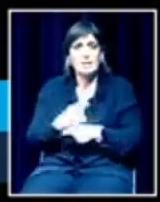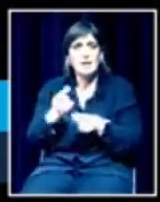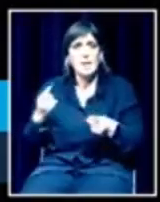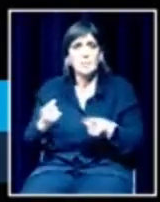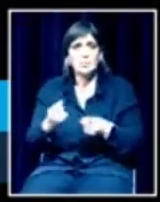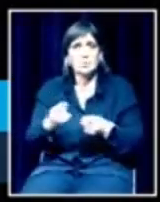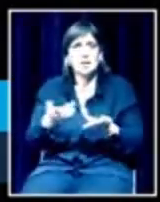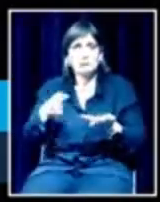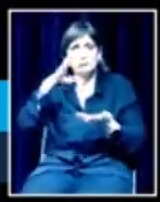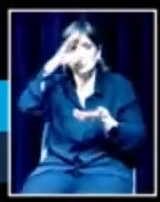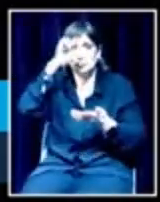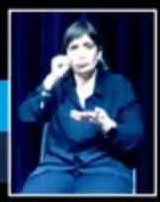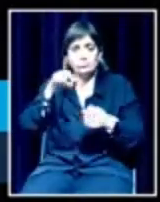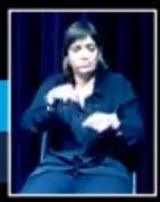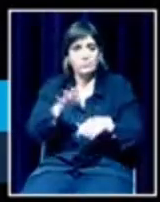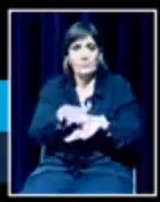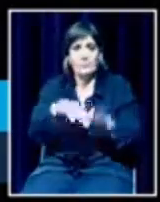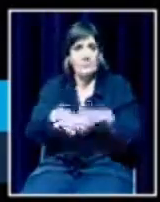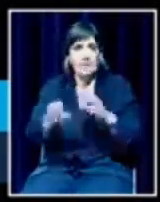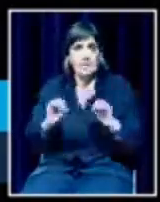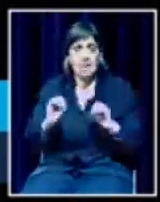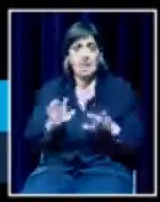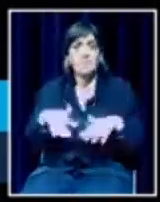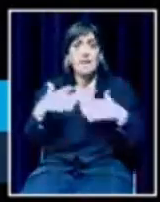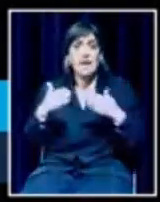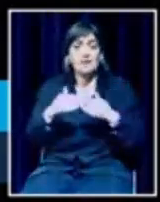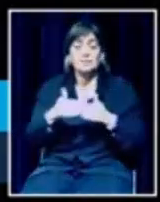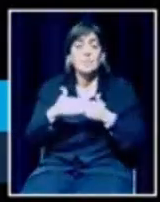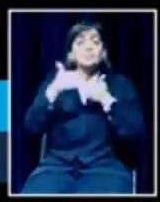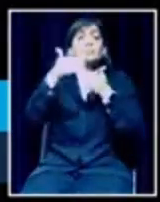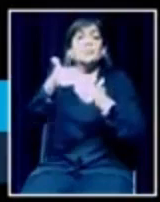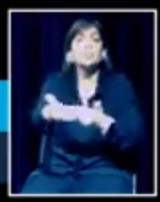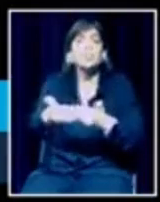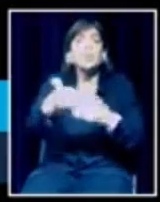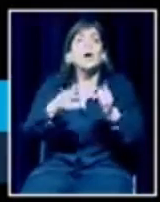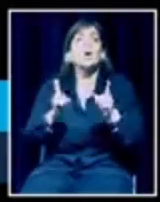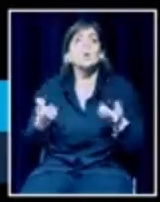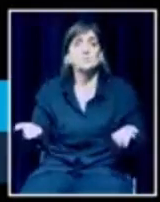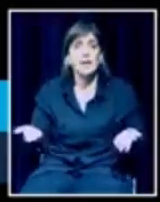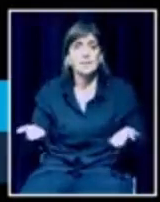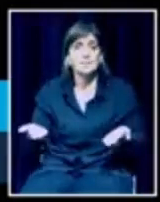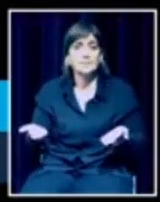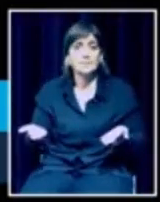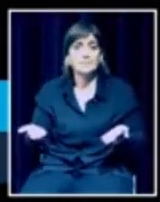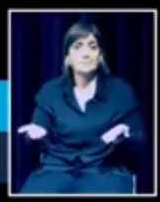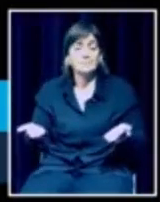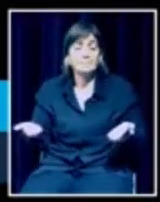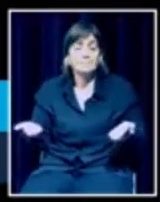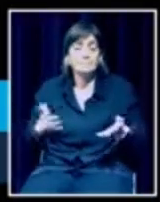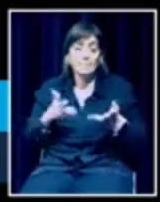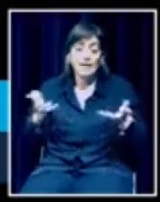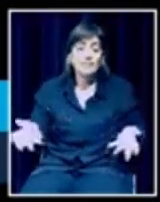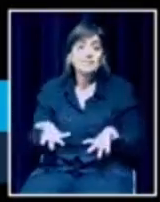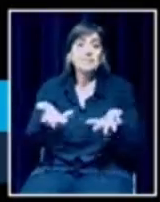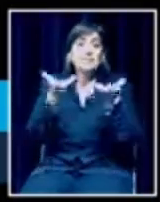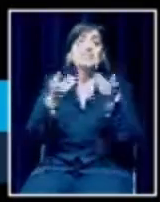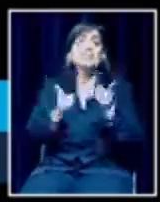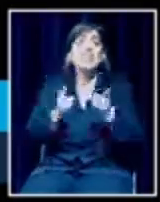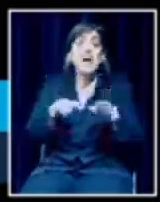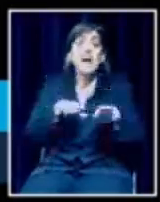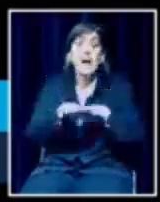autoridade estatal nada faz resultados a média longo prazo incentiva-se a prática